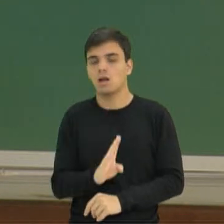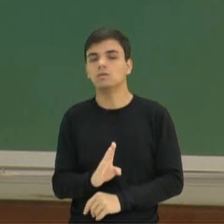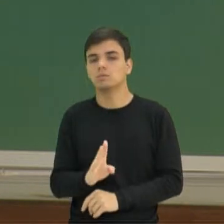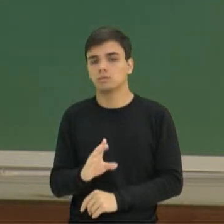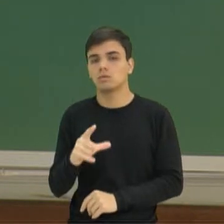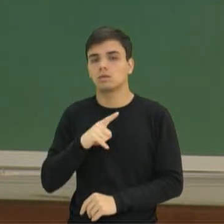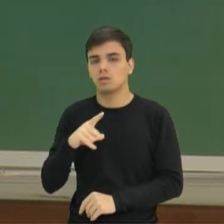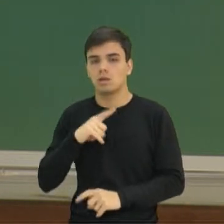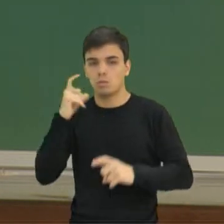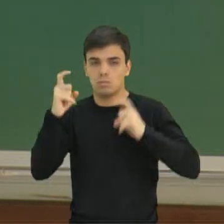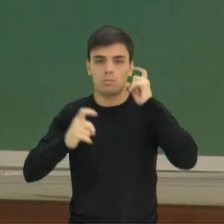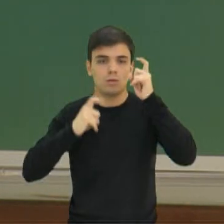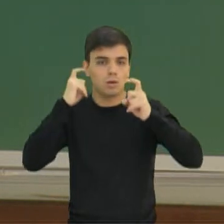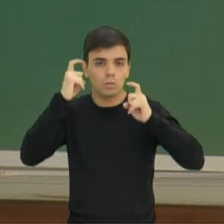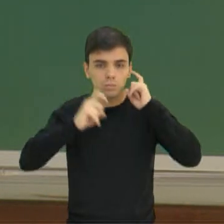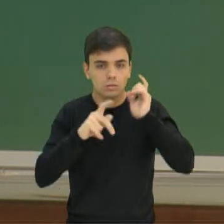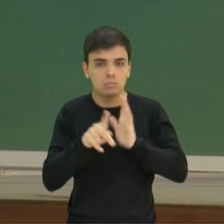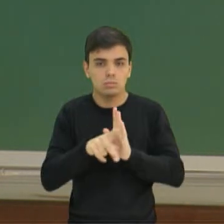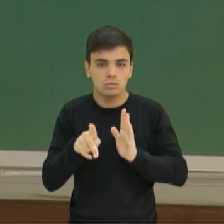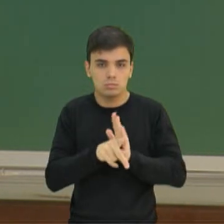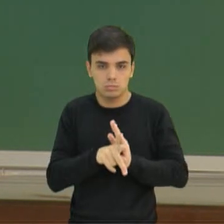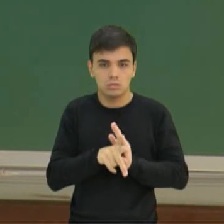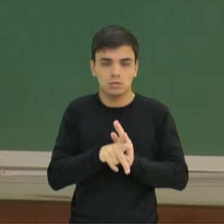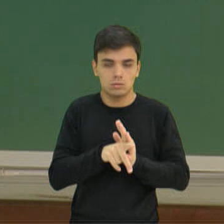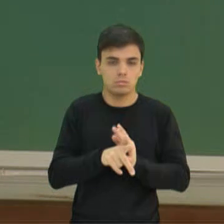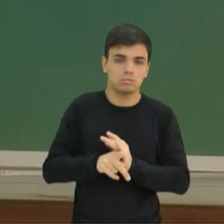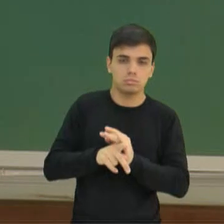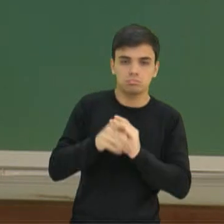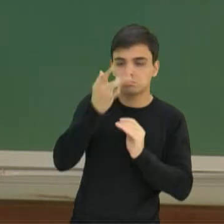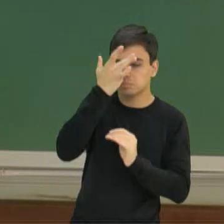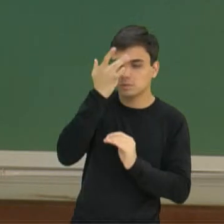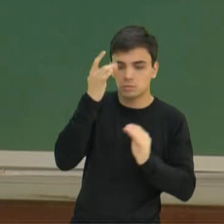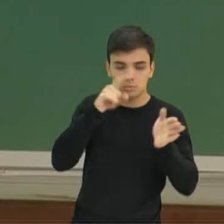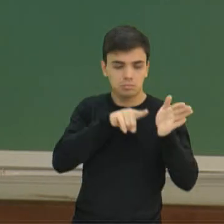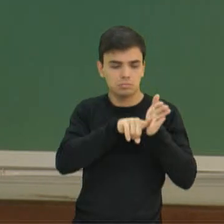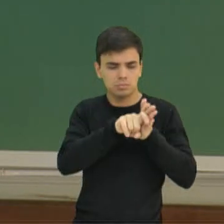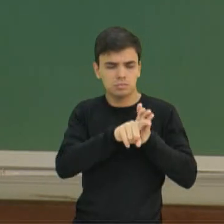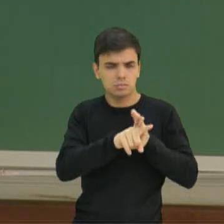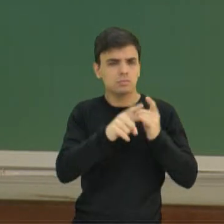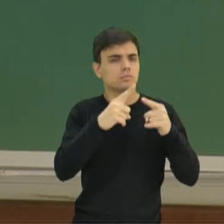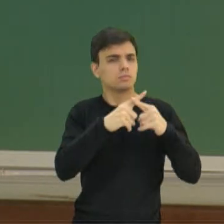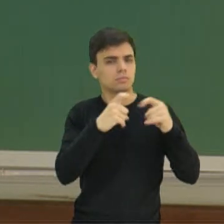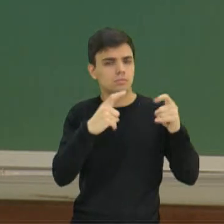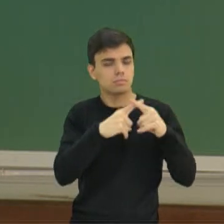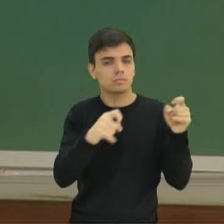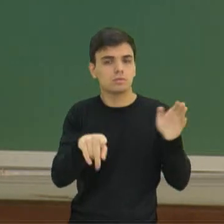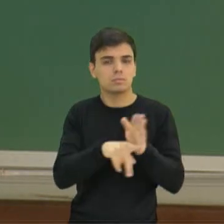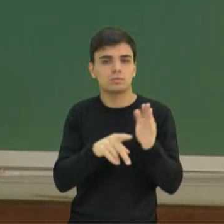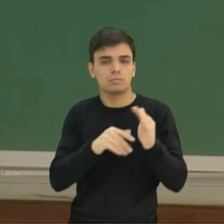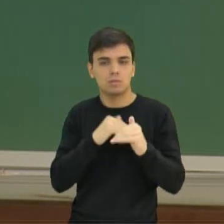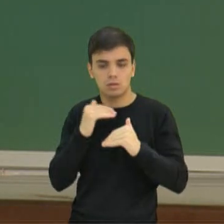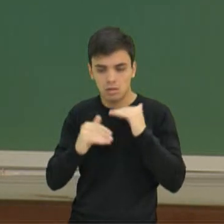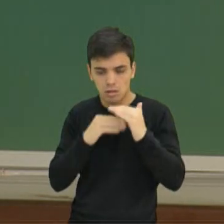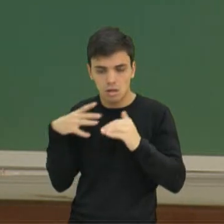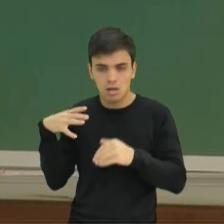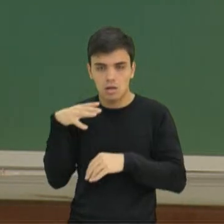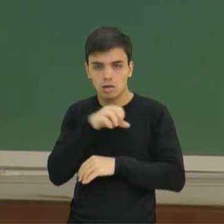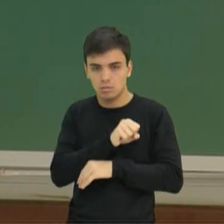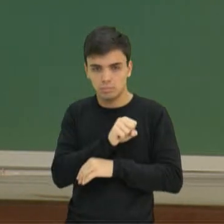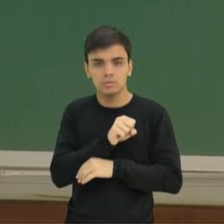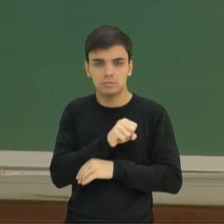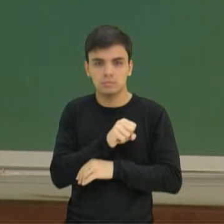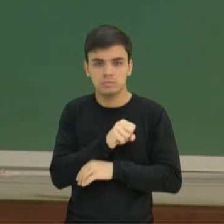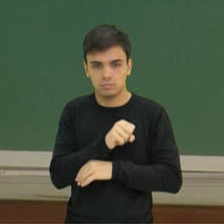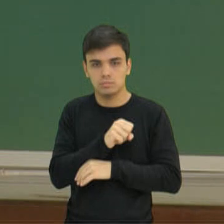uma preocupação ali das autoridades e dos especialistas em relação a acelerar esse processo de